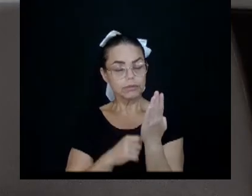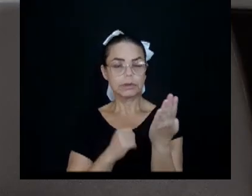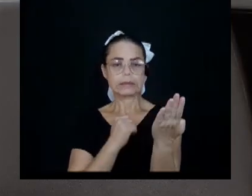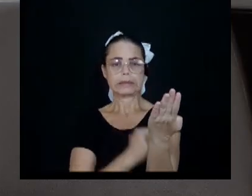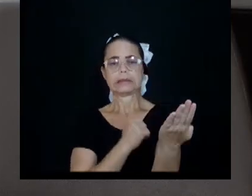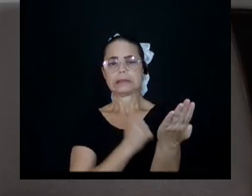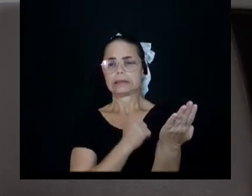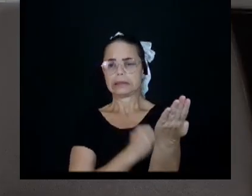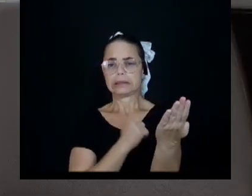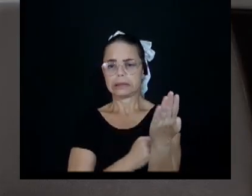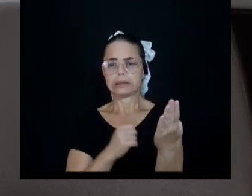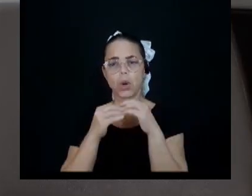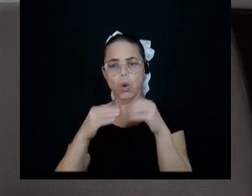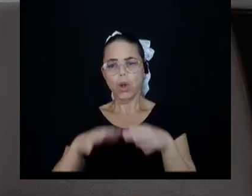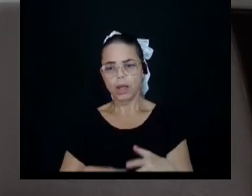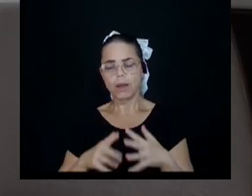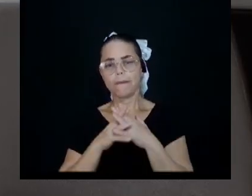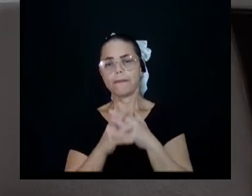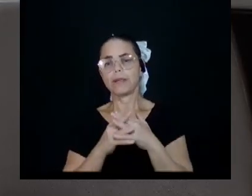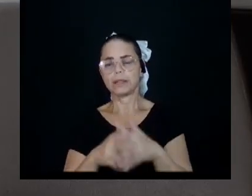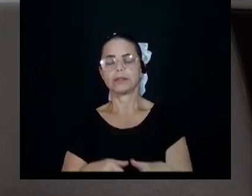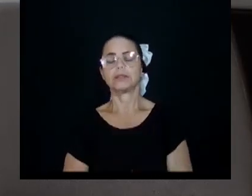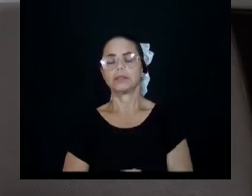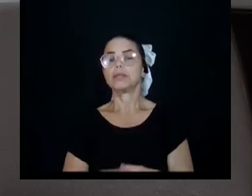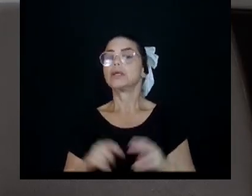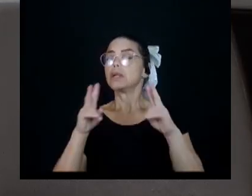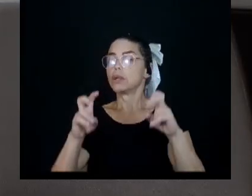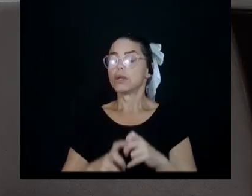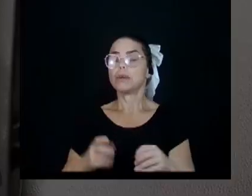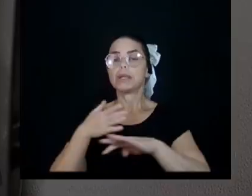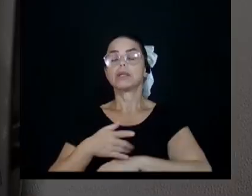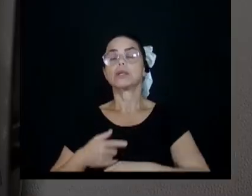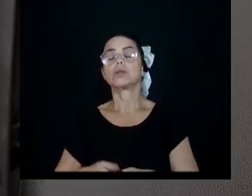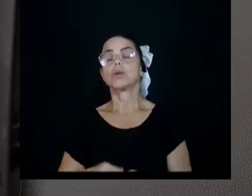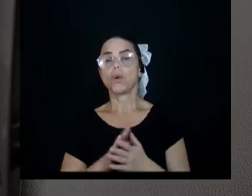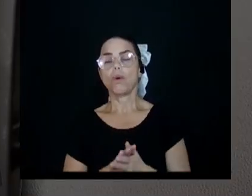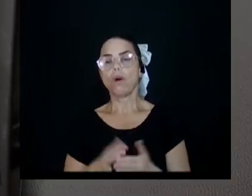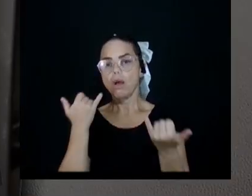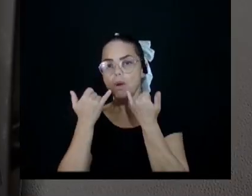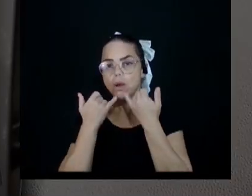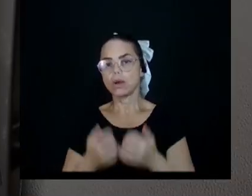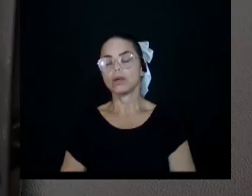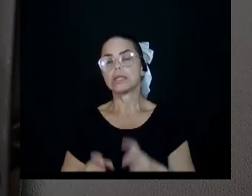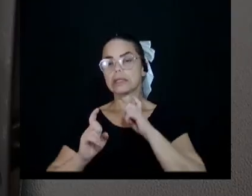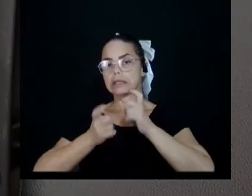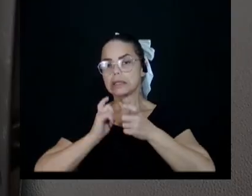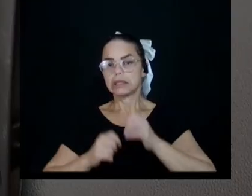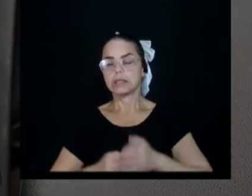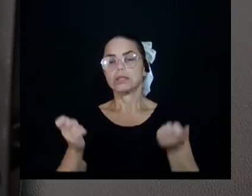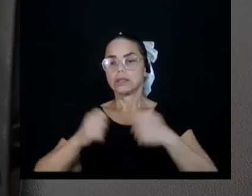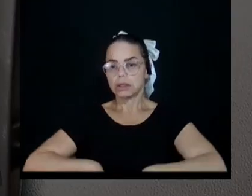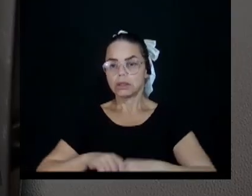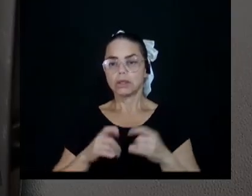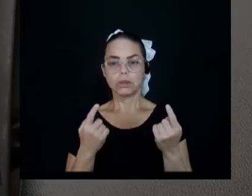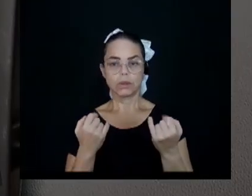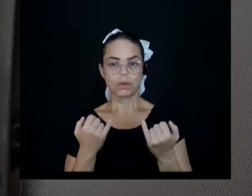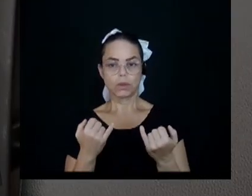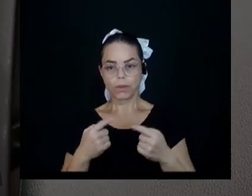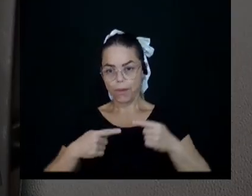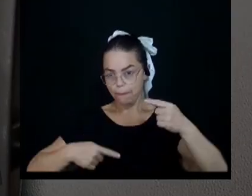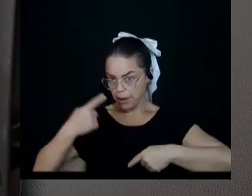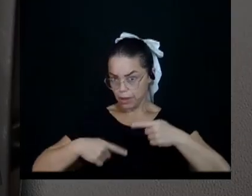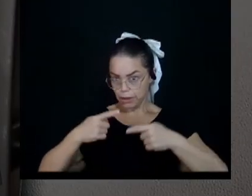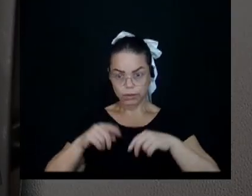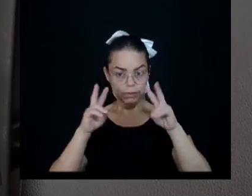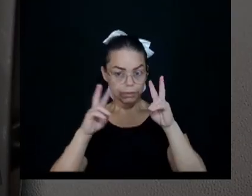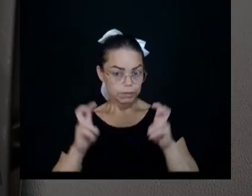mais eficaz essa temática para dentro aí das reuniões. Exatamente, porque nós precisamos debater o tema, né? Por exemplo,